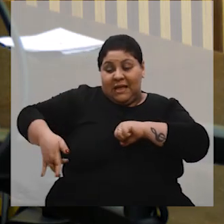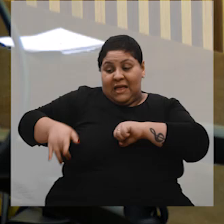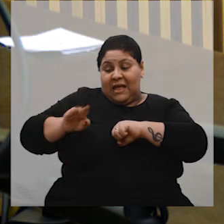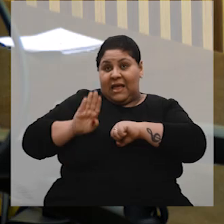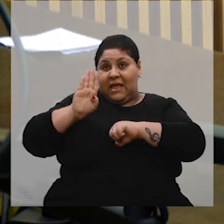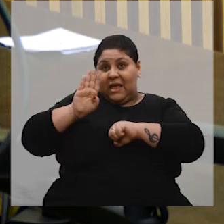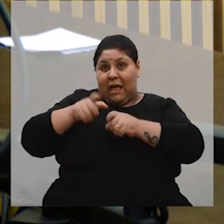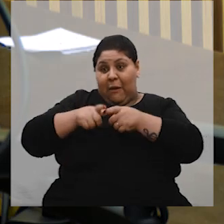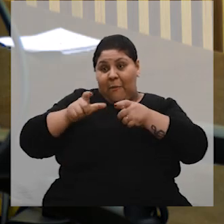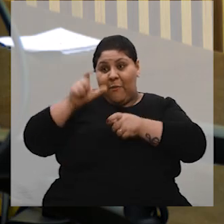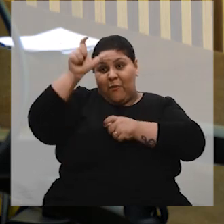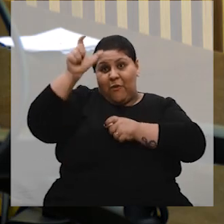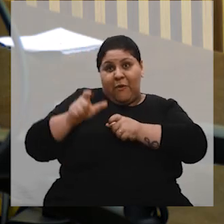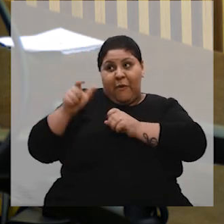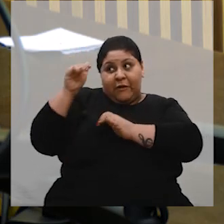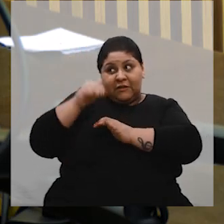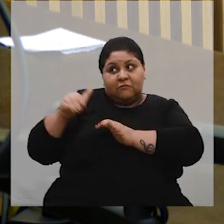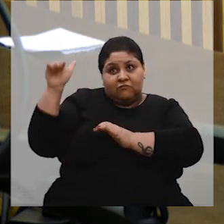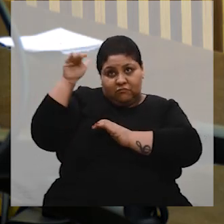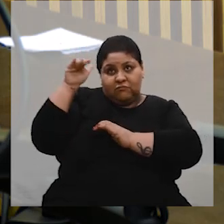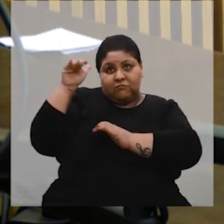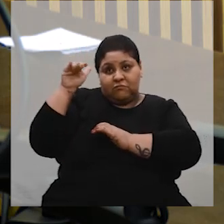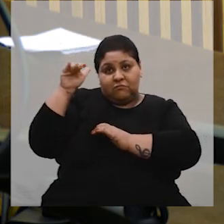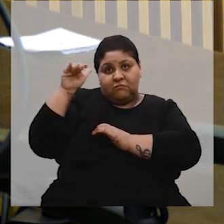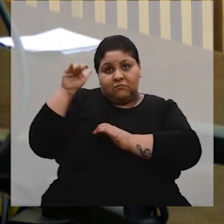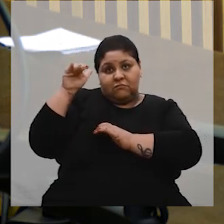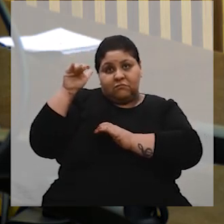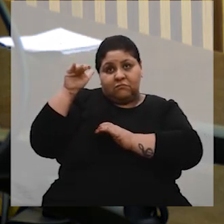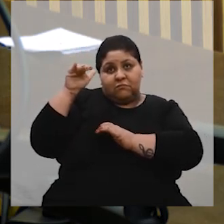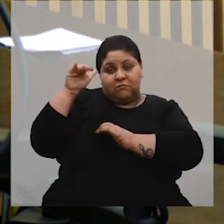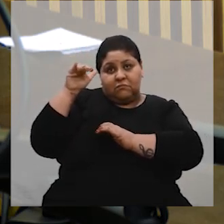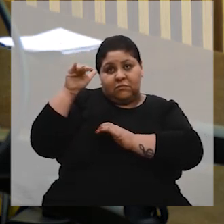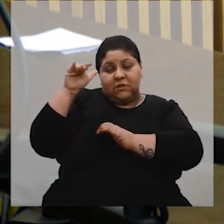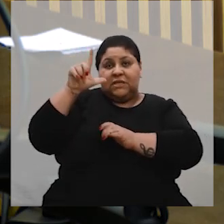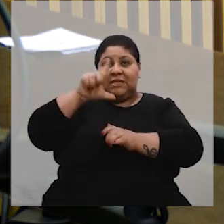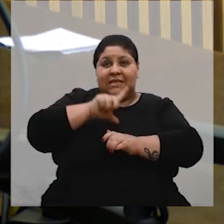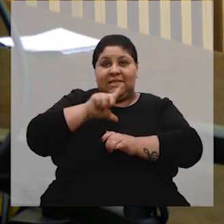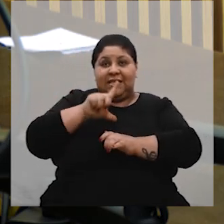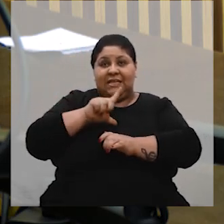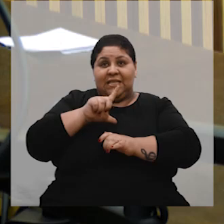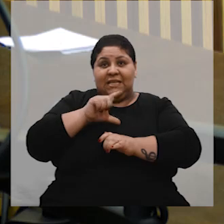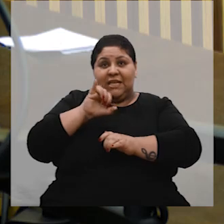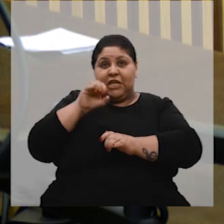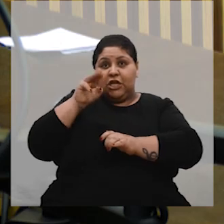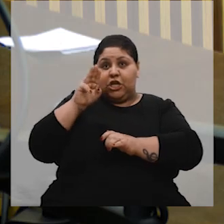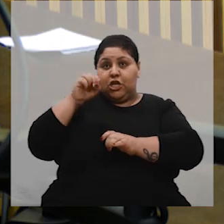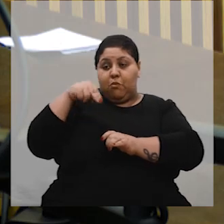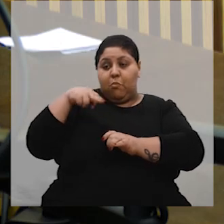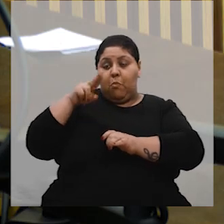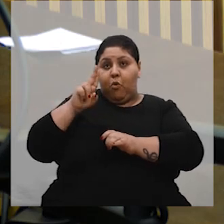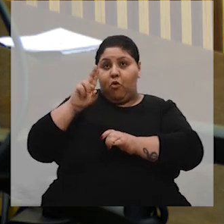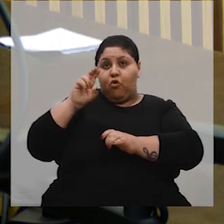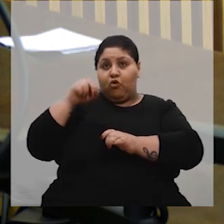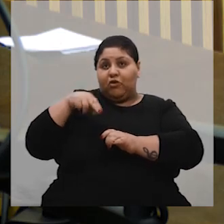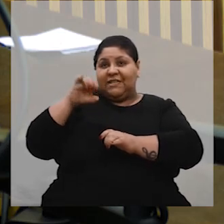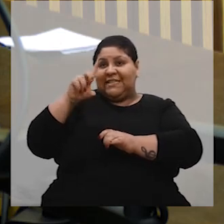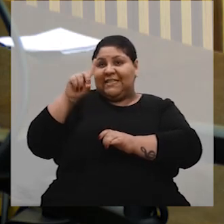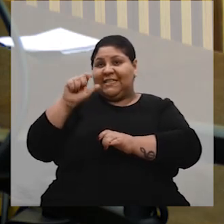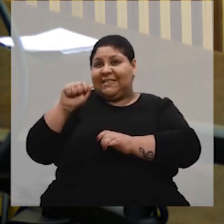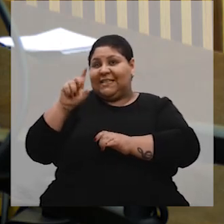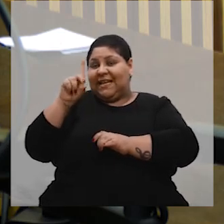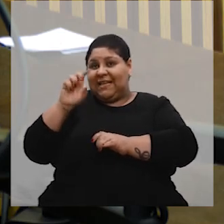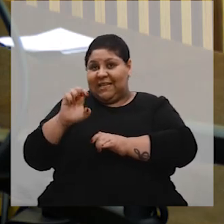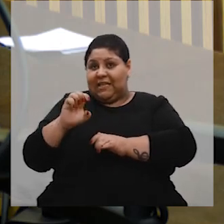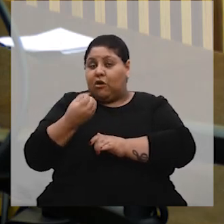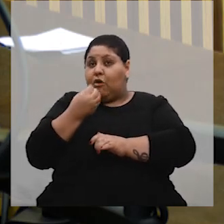que a maioria dos pacientes adultos que são imunocompetentes, ou seja, que têm a imunidade boa, o